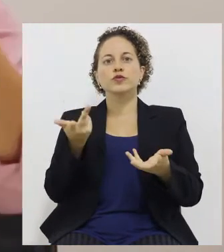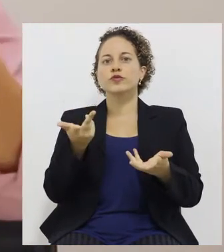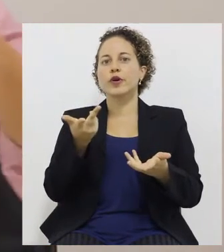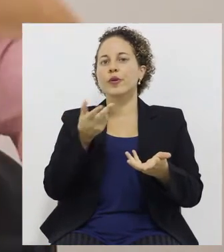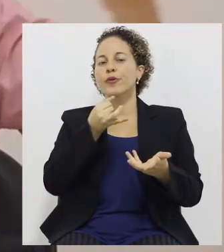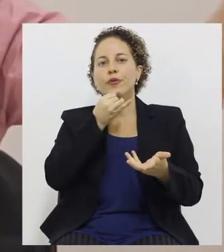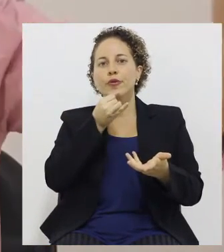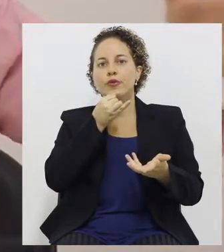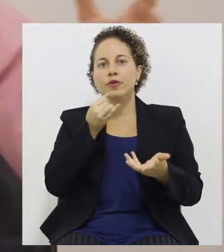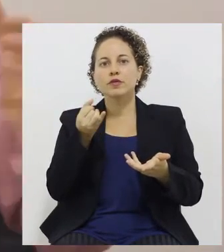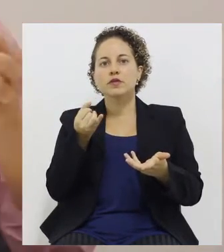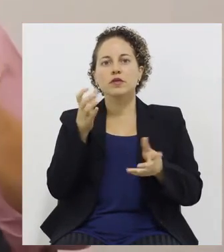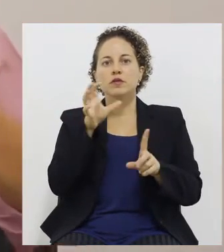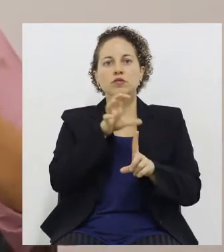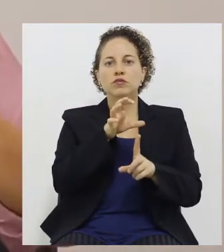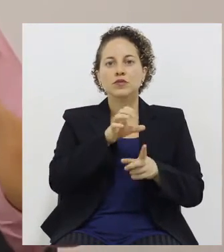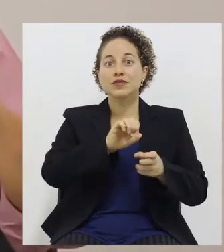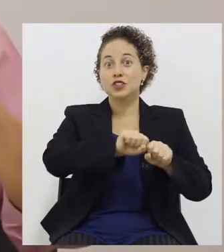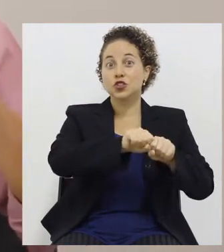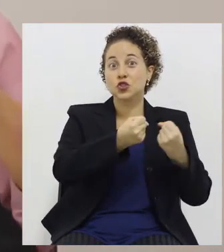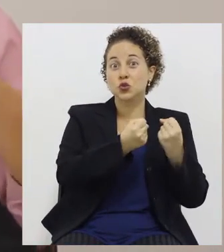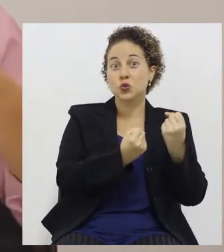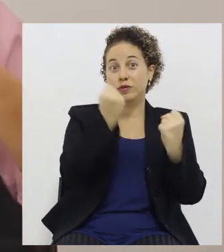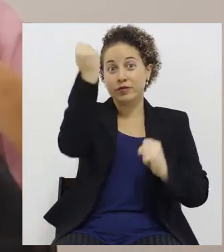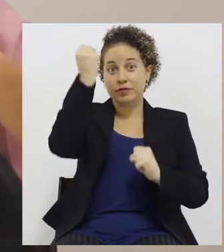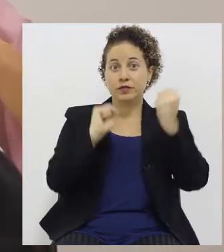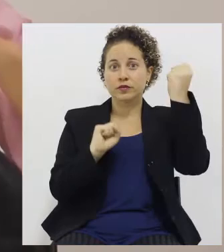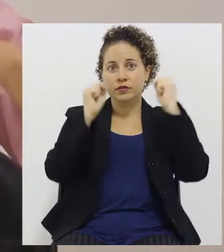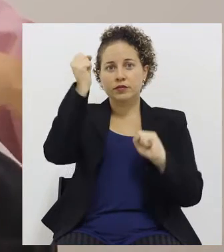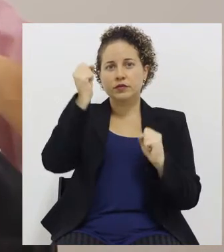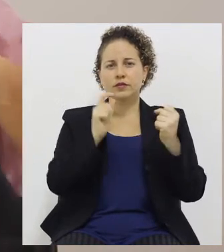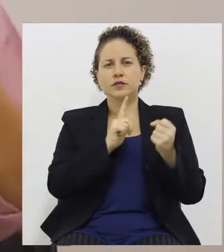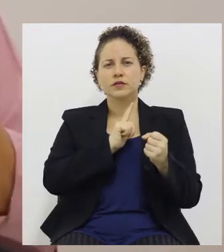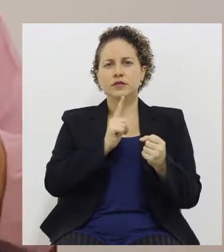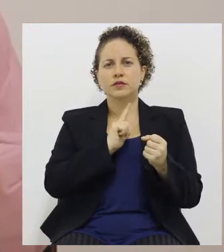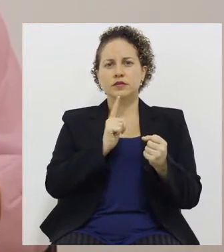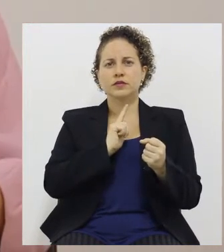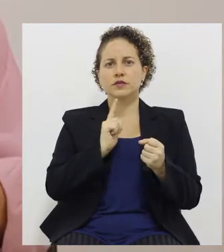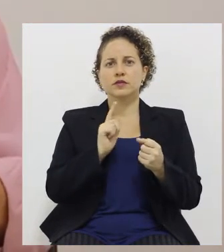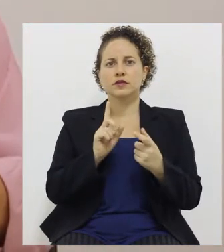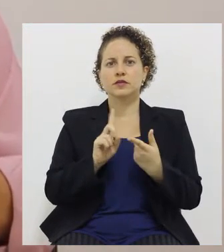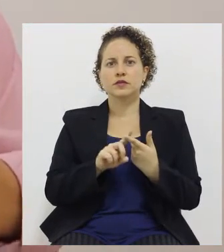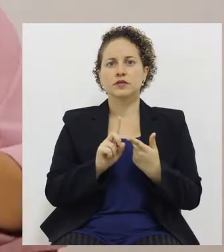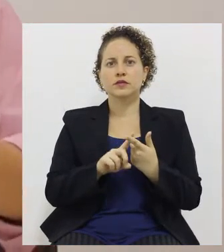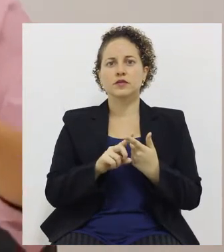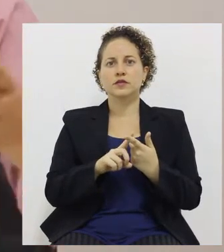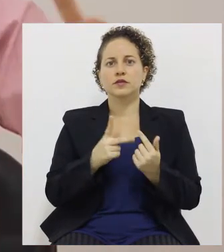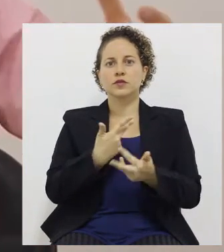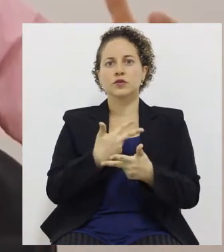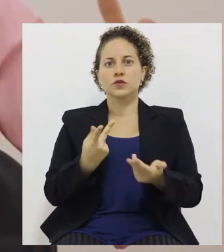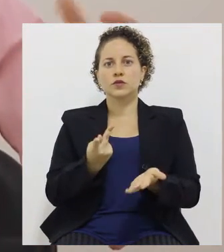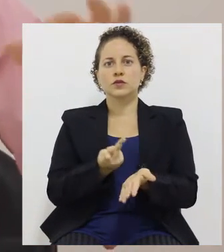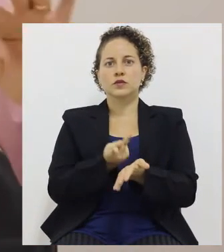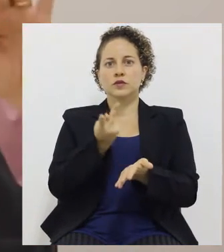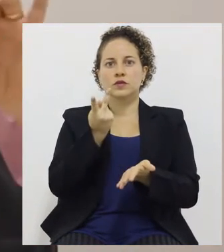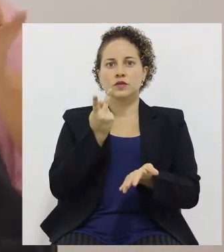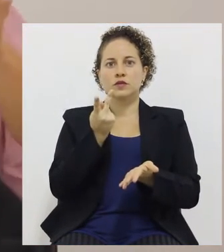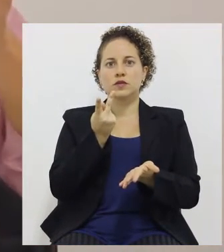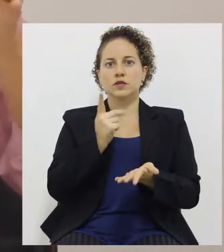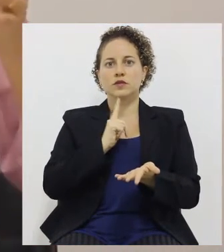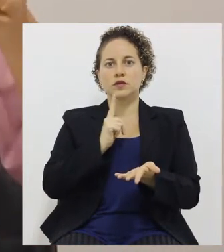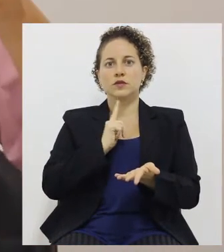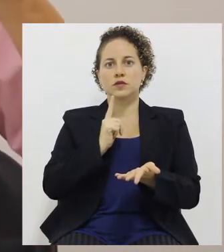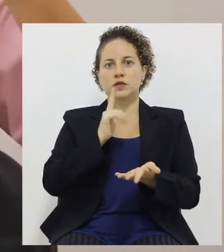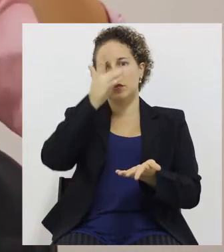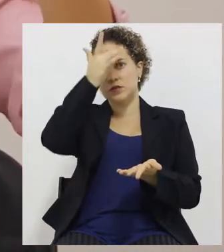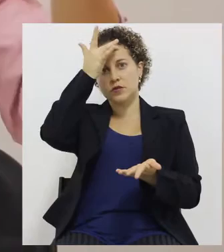começa, por exemplo, sabotando uma máquina e ele se coloca na situação de das circunstâncias. Ele é um